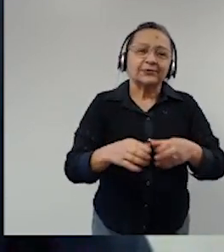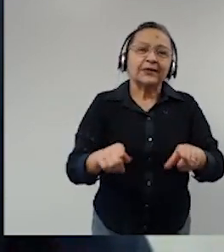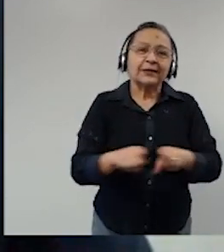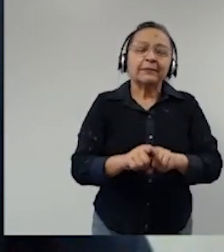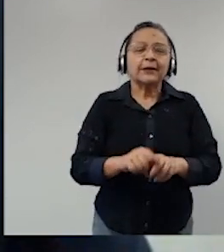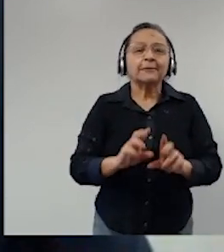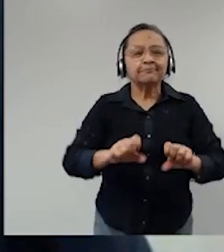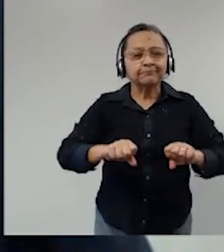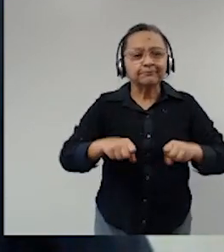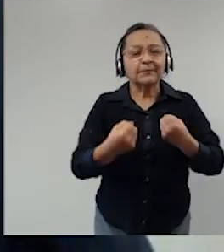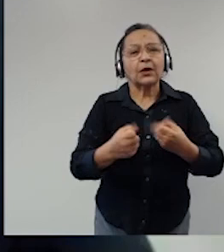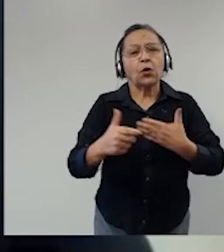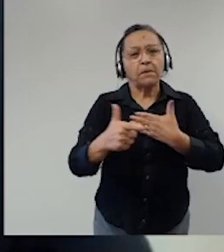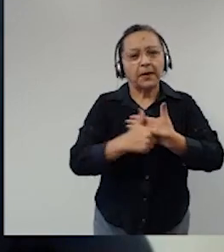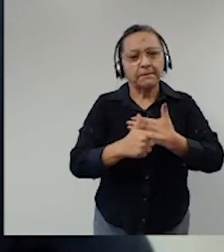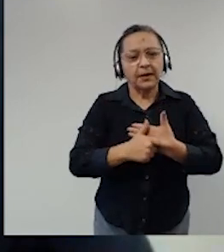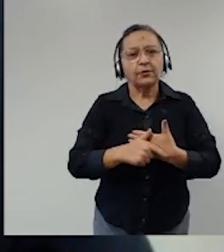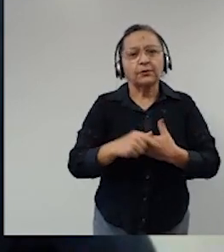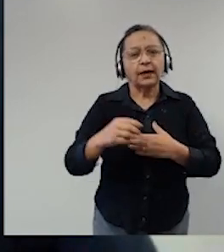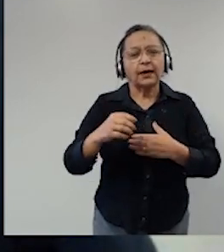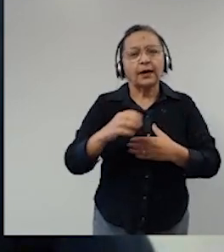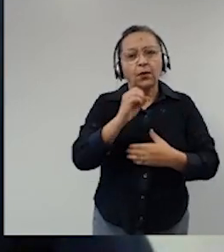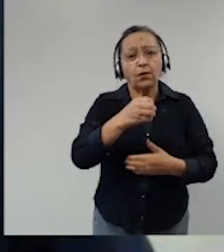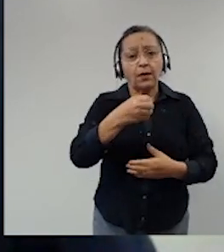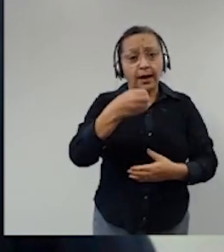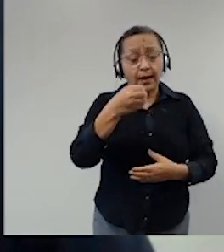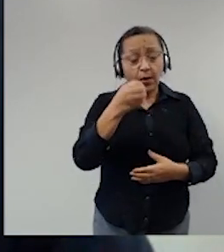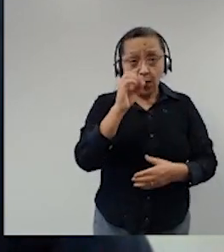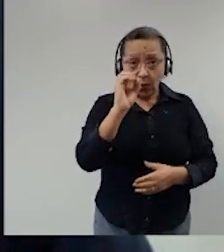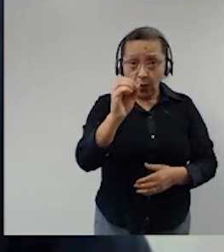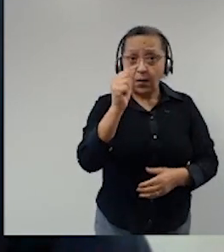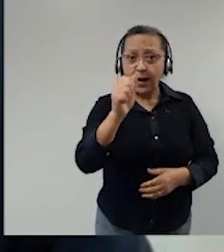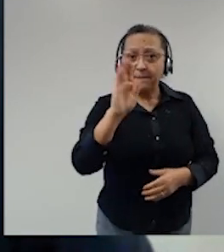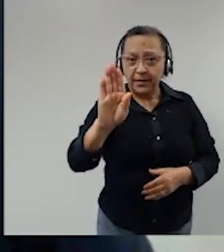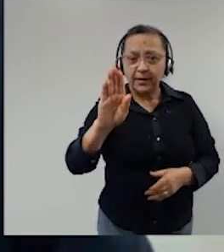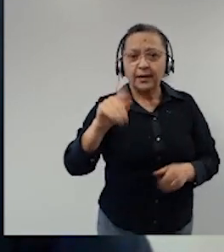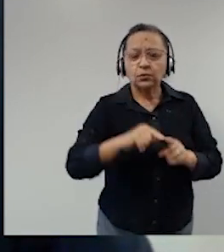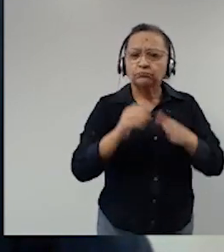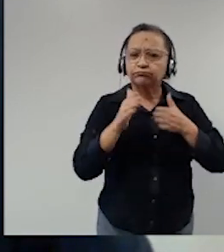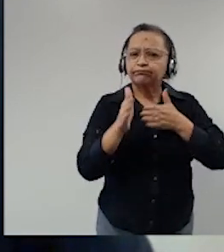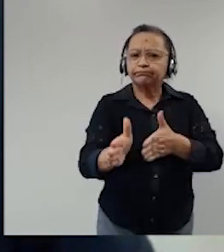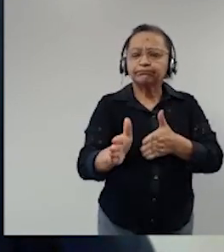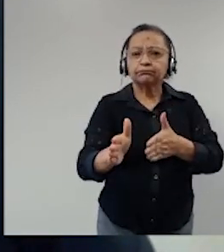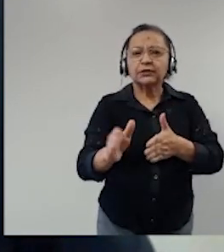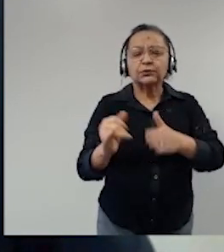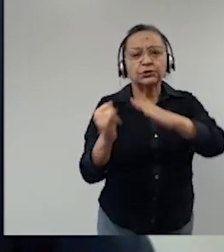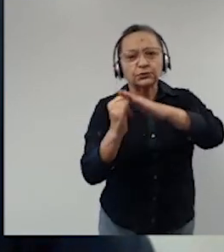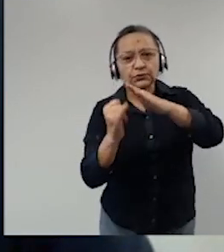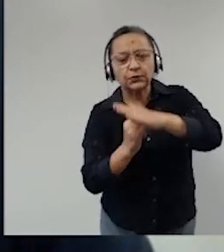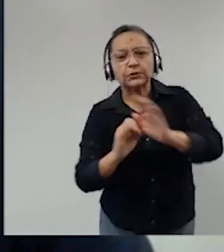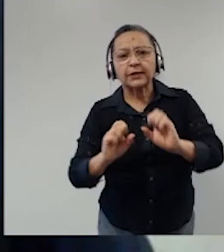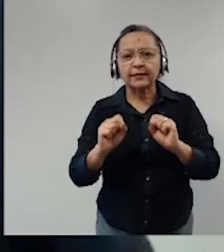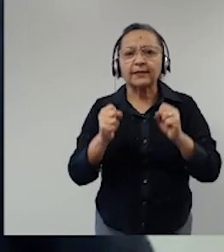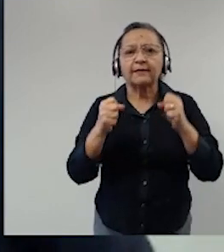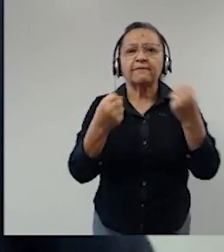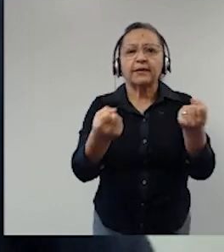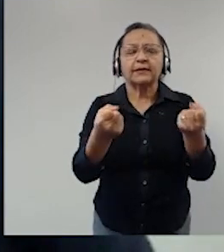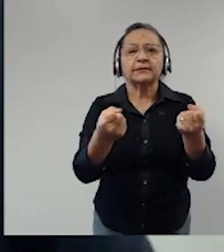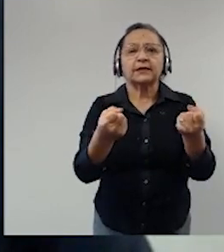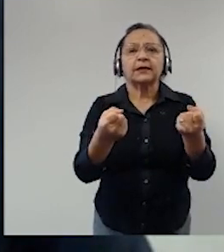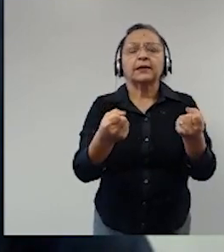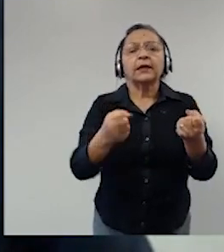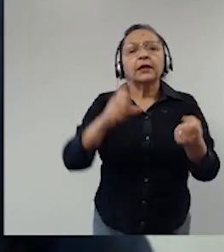Advogados do Brasil no cumprimento das suas finalidades institucionais de defesa do Estado Democrático